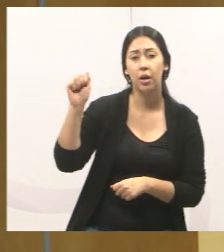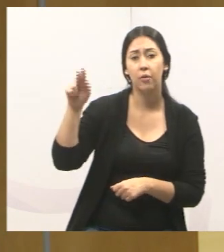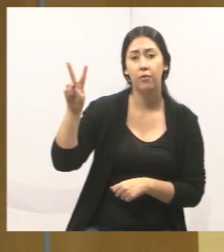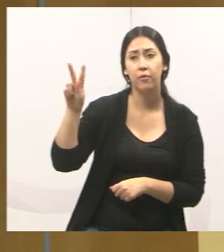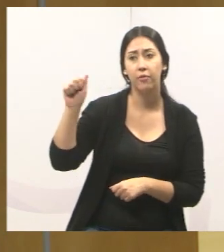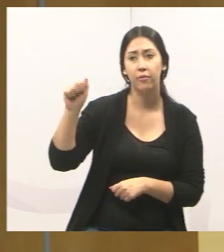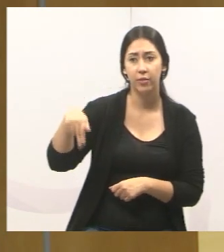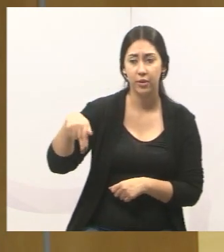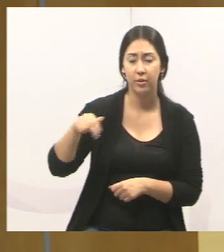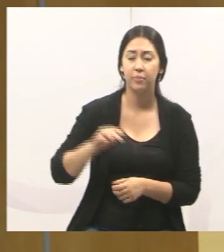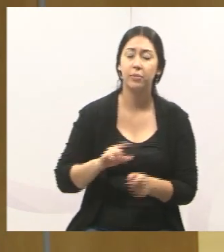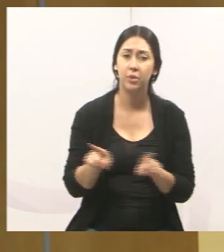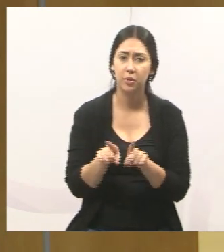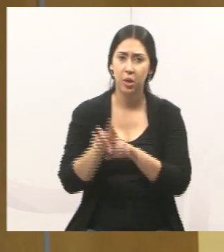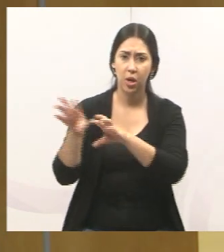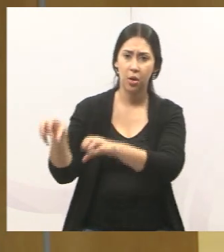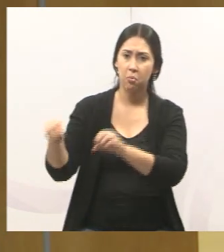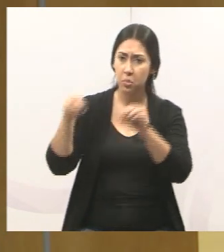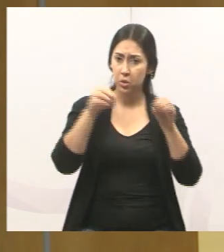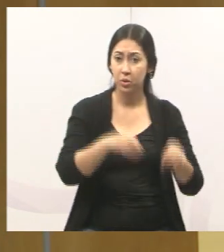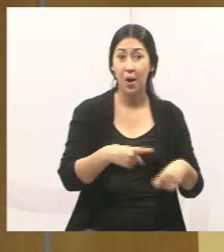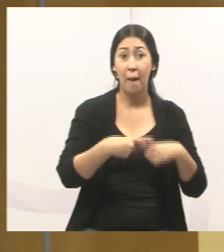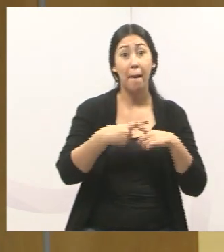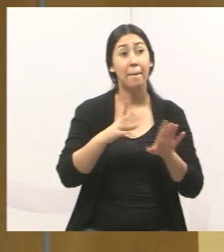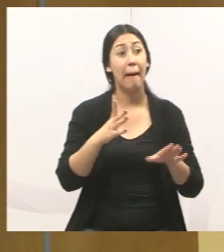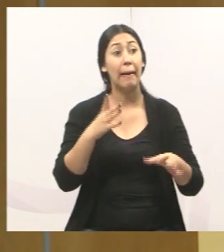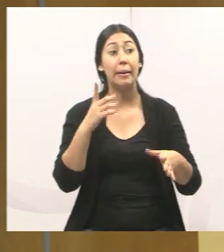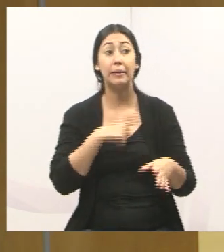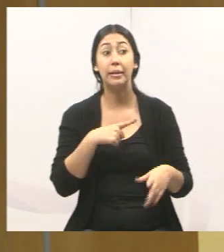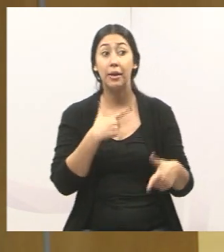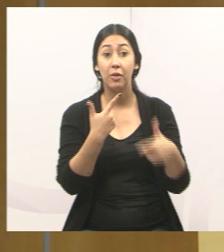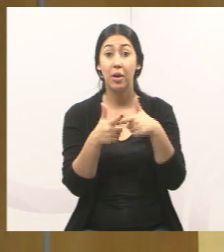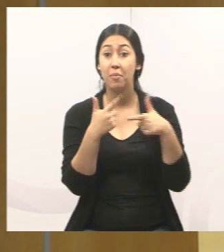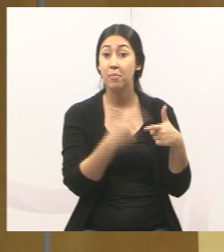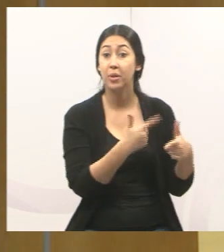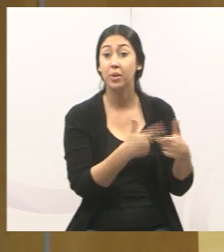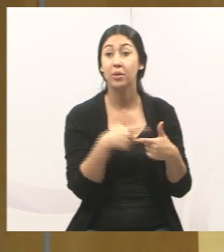instalar nessa cidade, foi barrado aí também pela